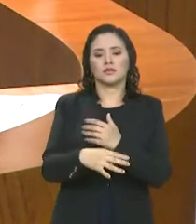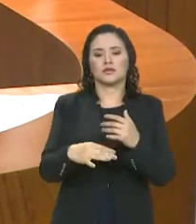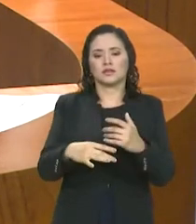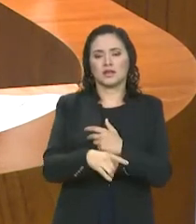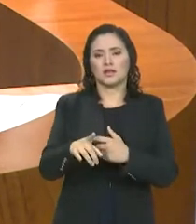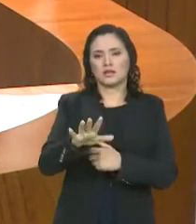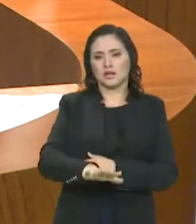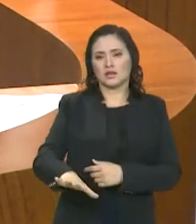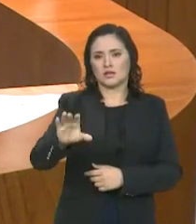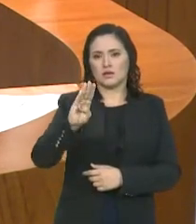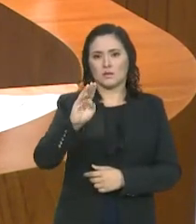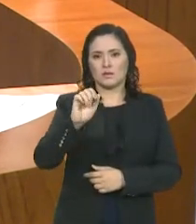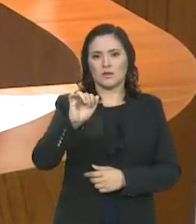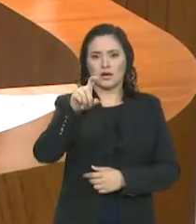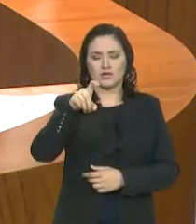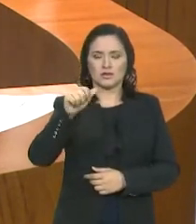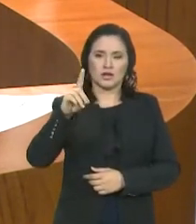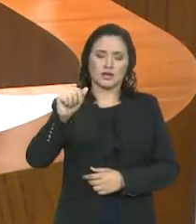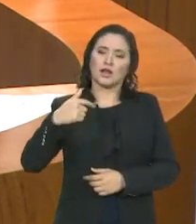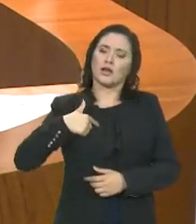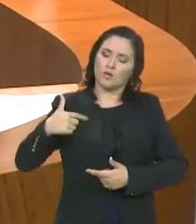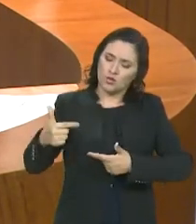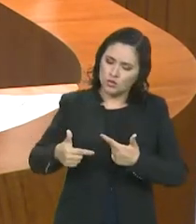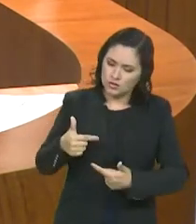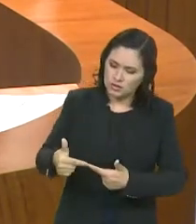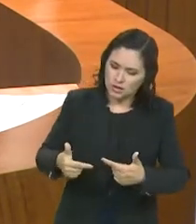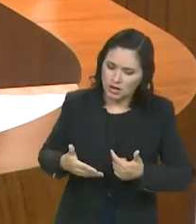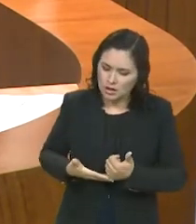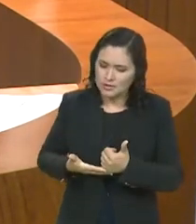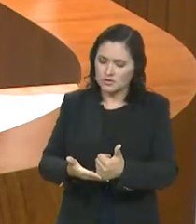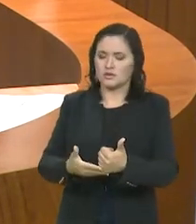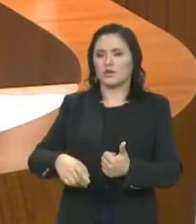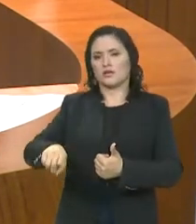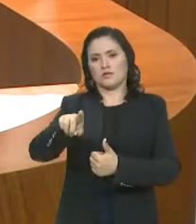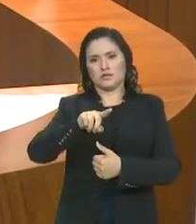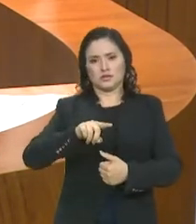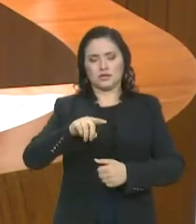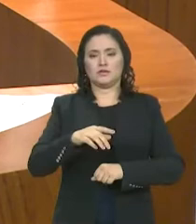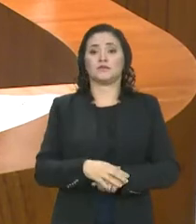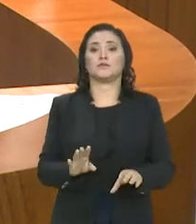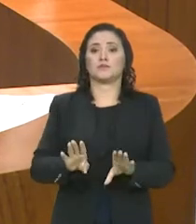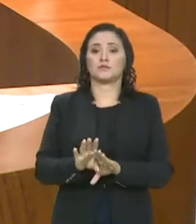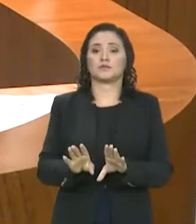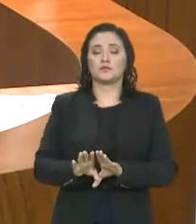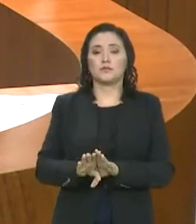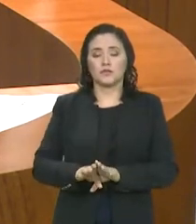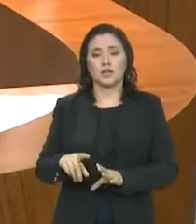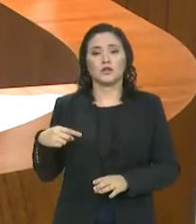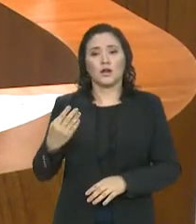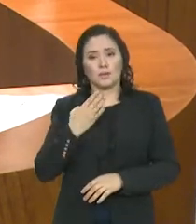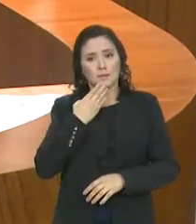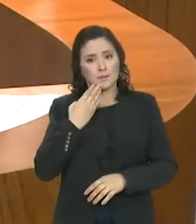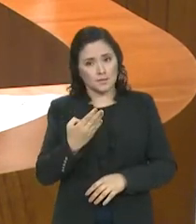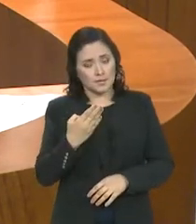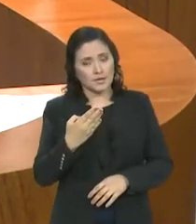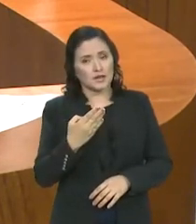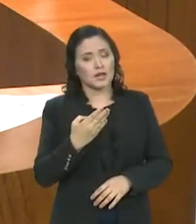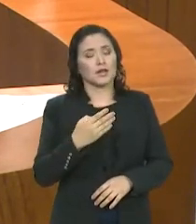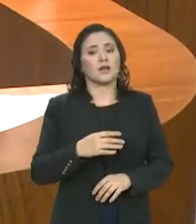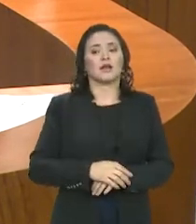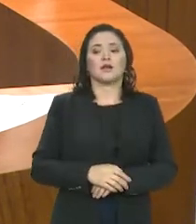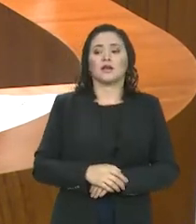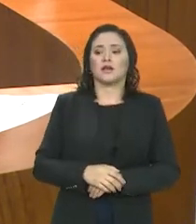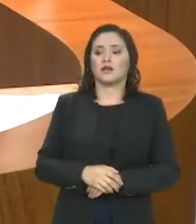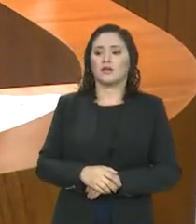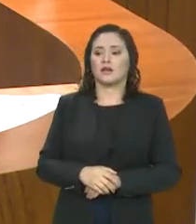senhor presidente, nós encaminhamos um requerimento, uma solicitação, para que a comissão...